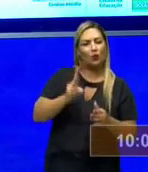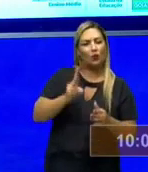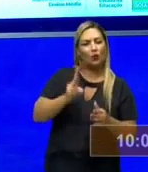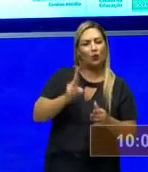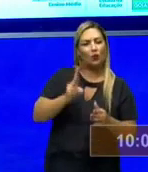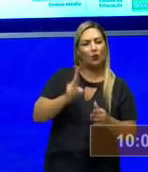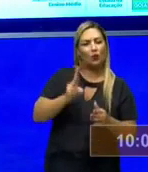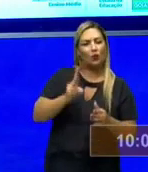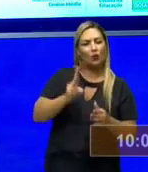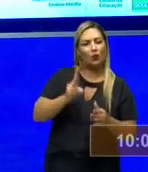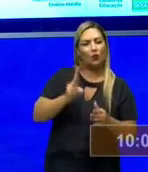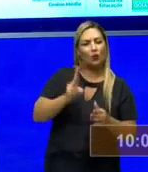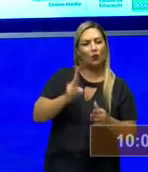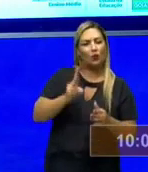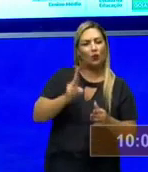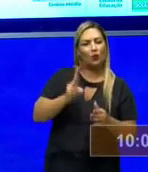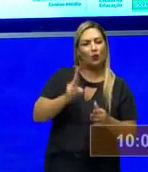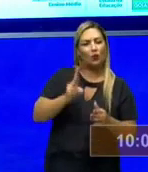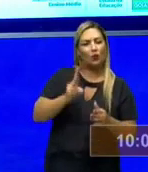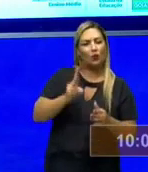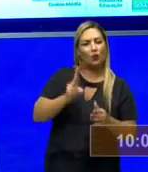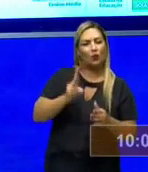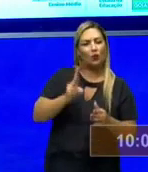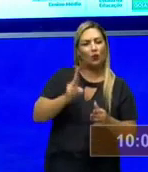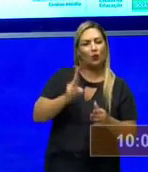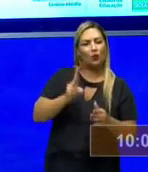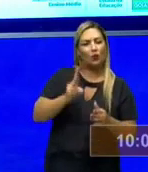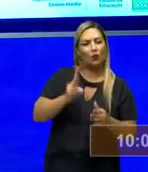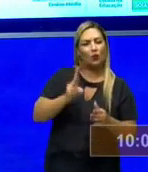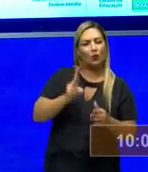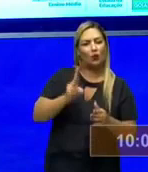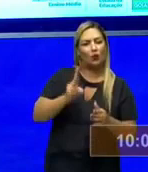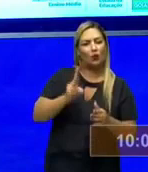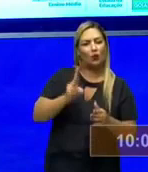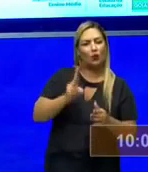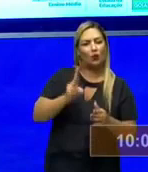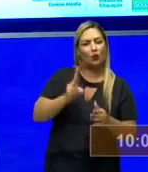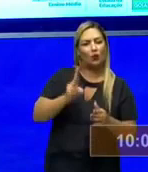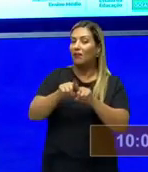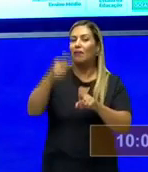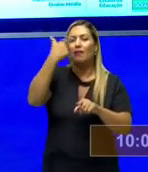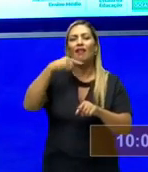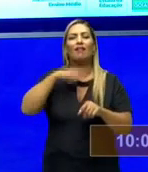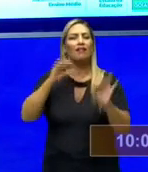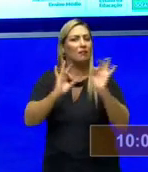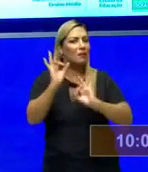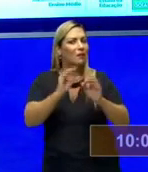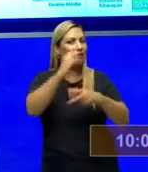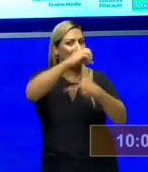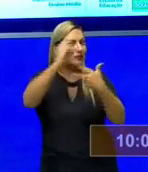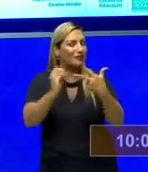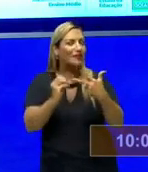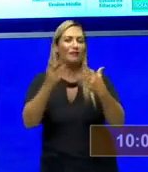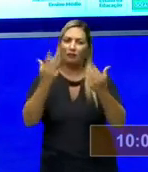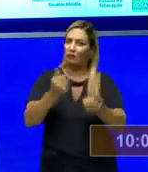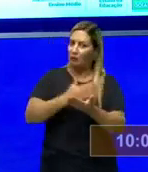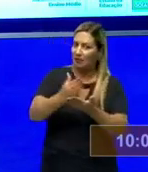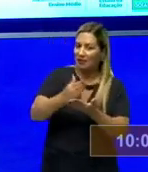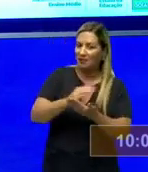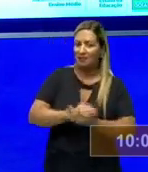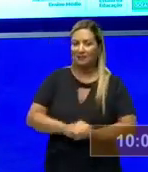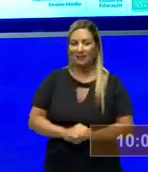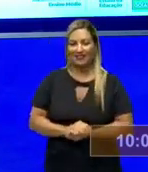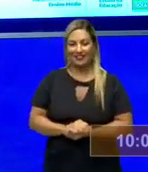passada importante para você estudante da 2ª Série Ensino Médio e também para quem está se preparando com hein vamos lá